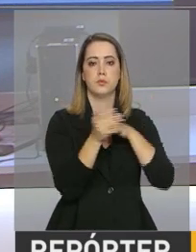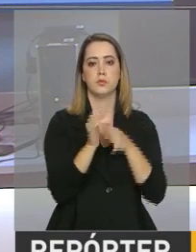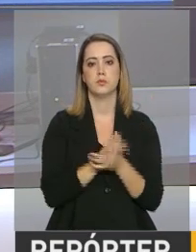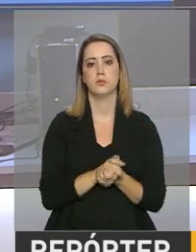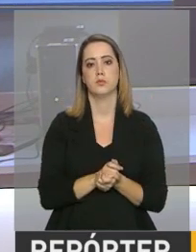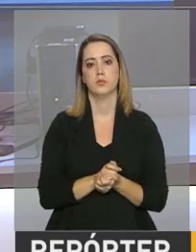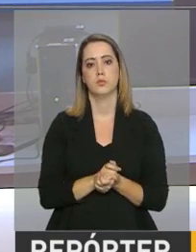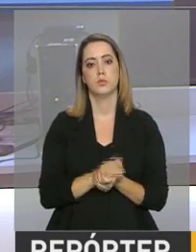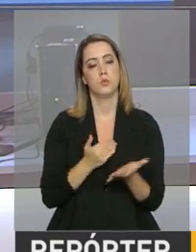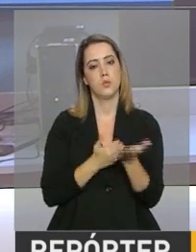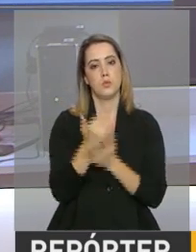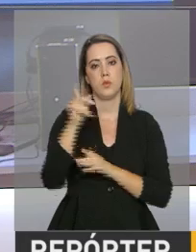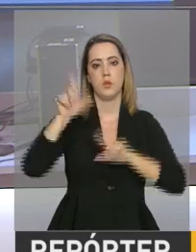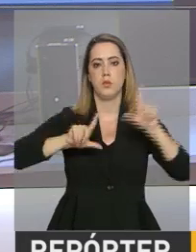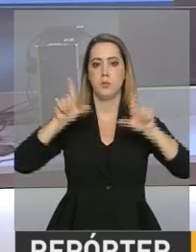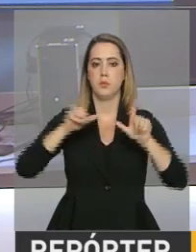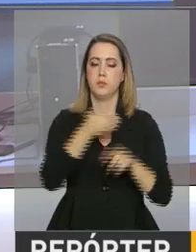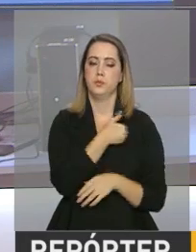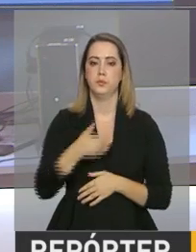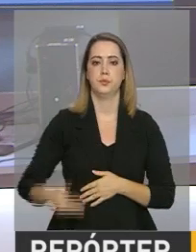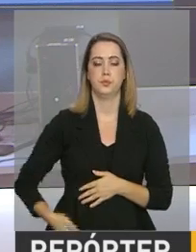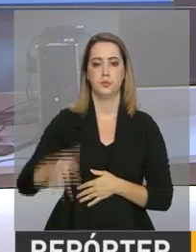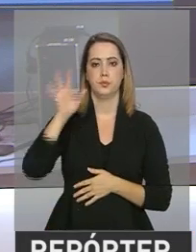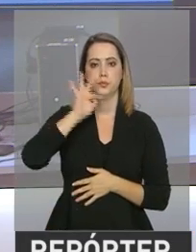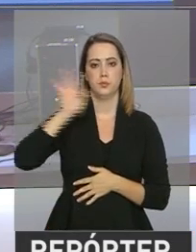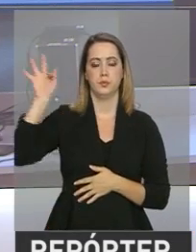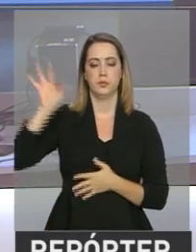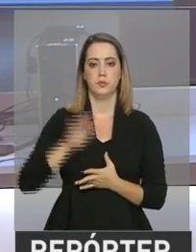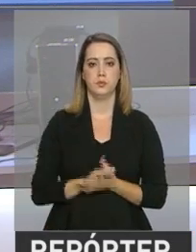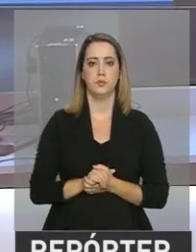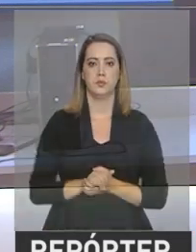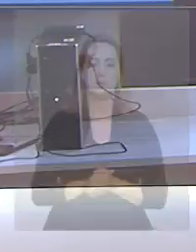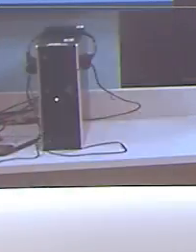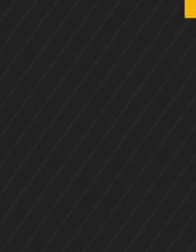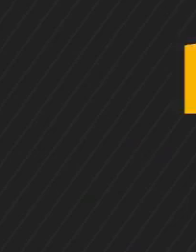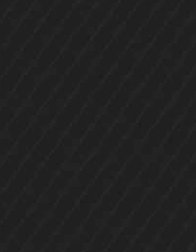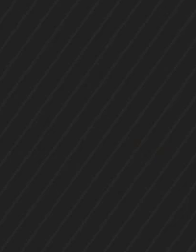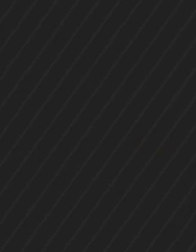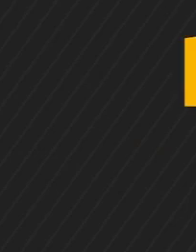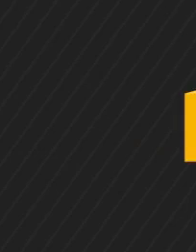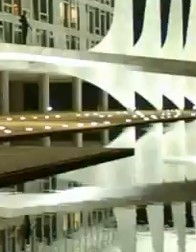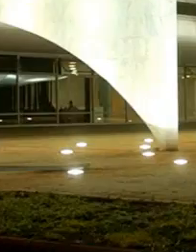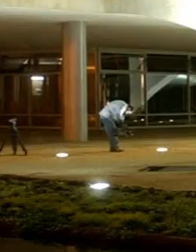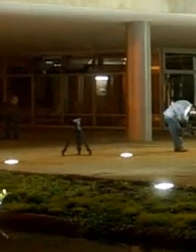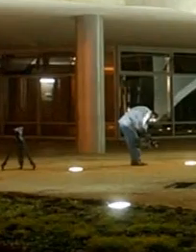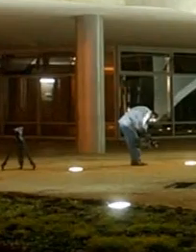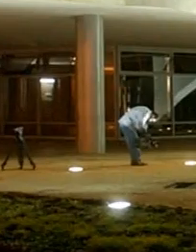sociais e continue com a gente aqui na NBR, a TV do Governo Federal.